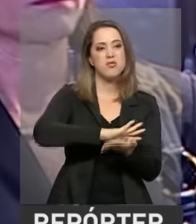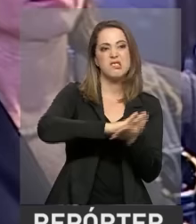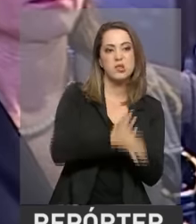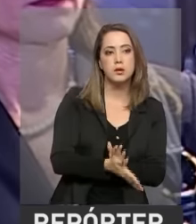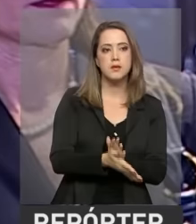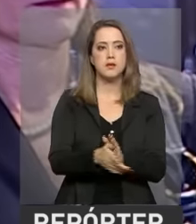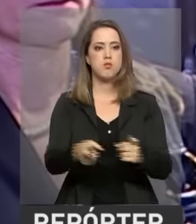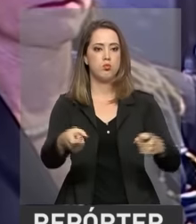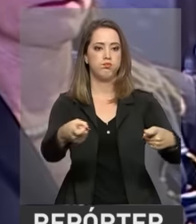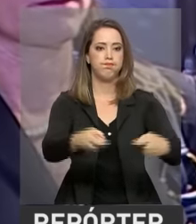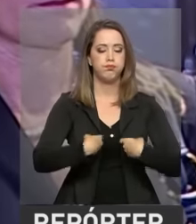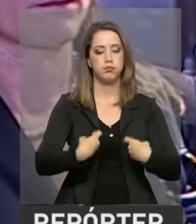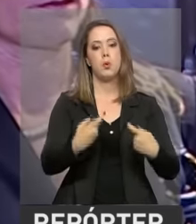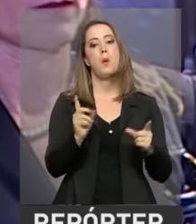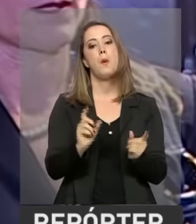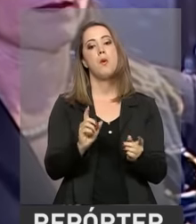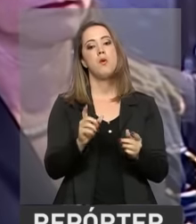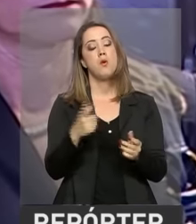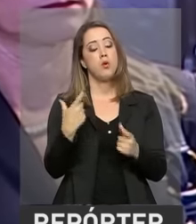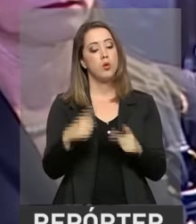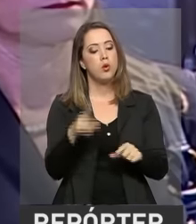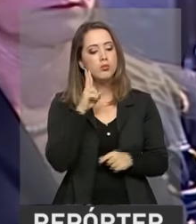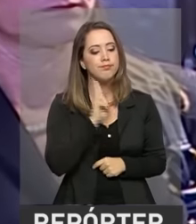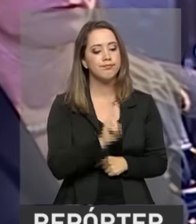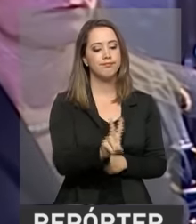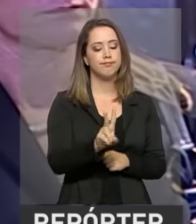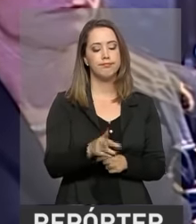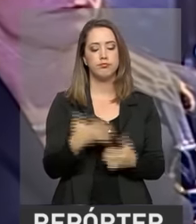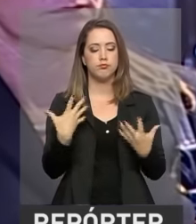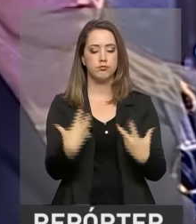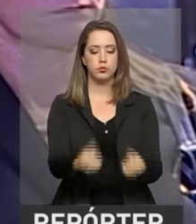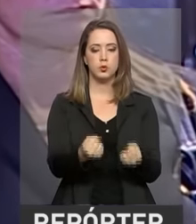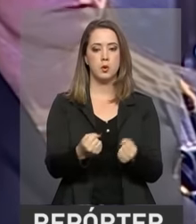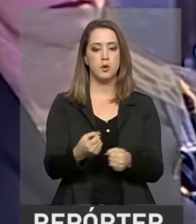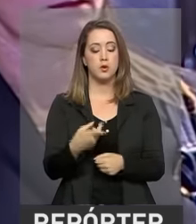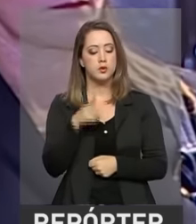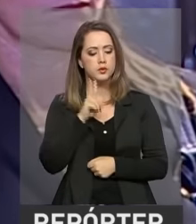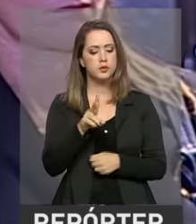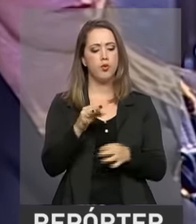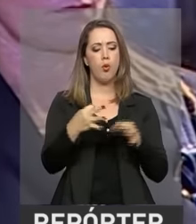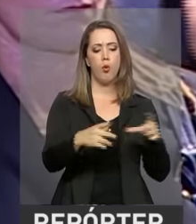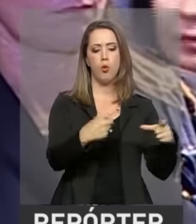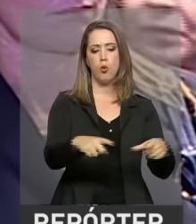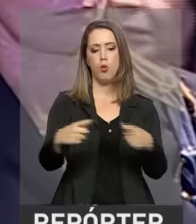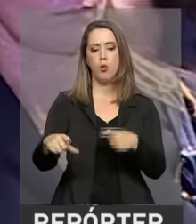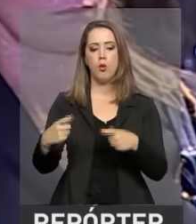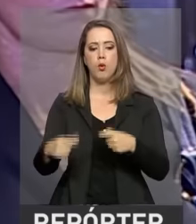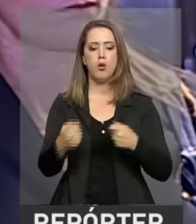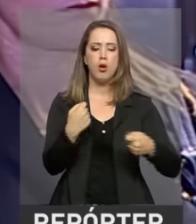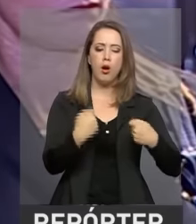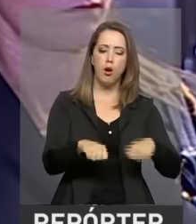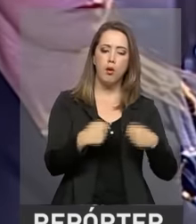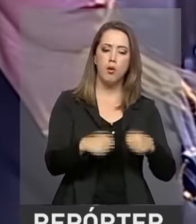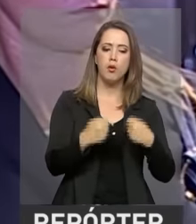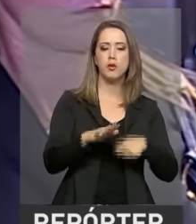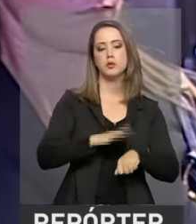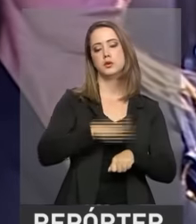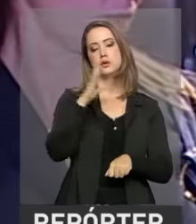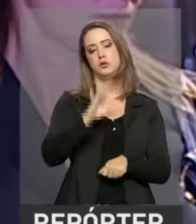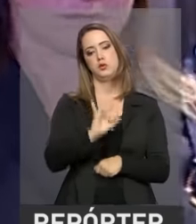sexuais porque aí nós vamos poder aumentar o efetivo do policiamento local nessas